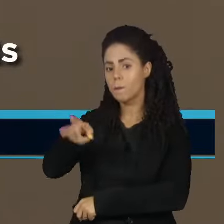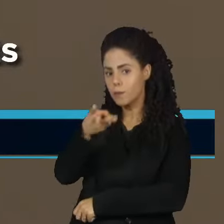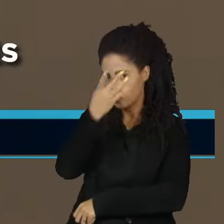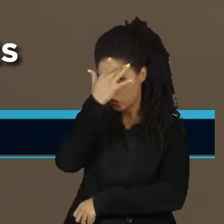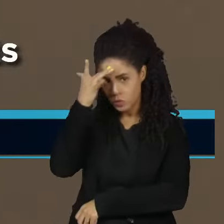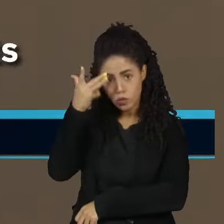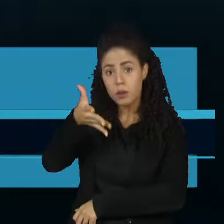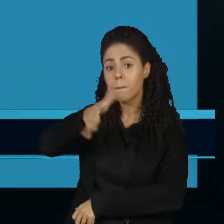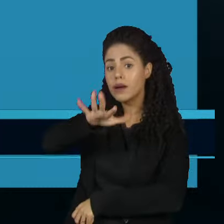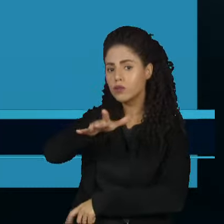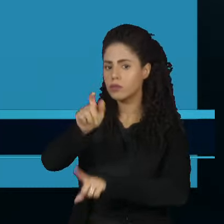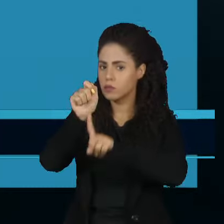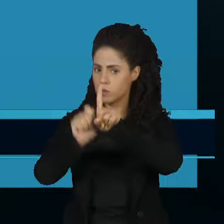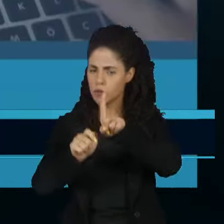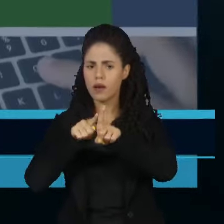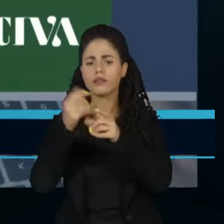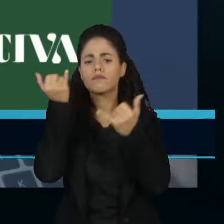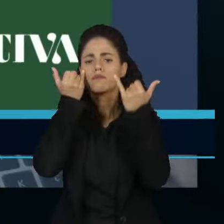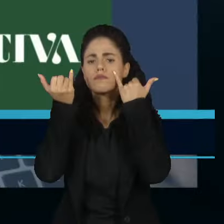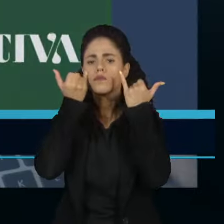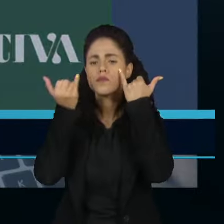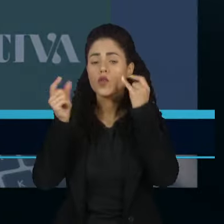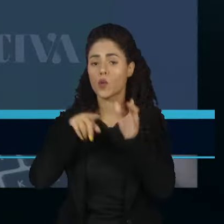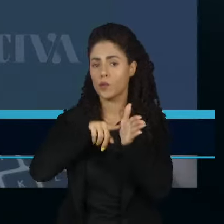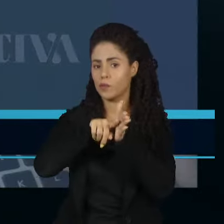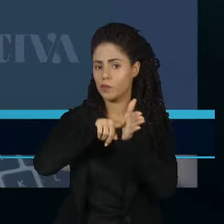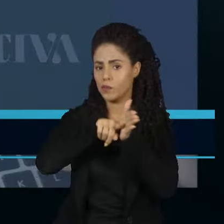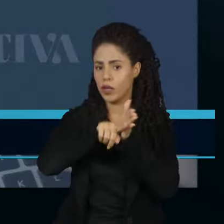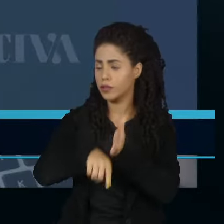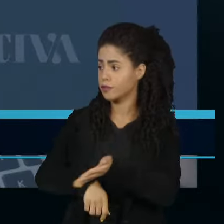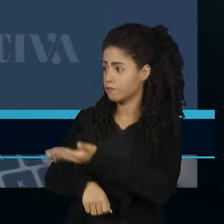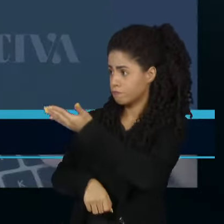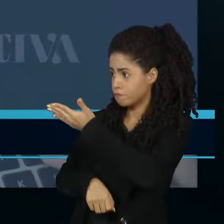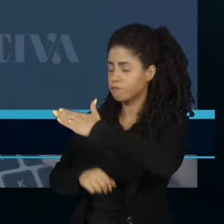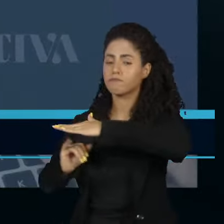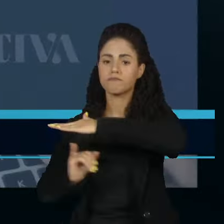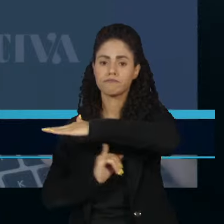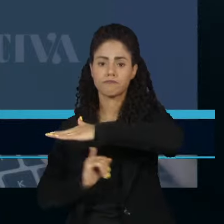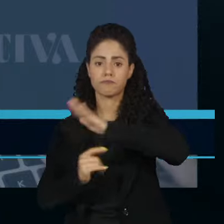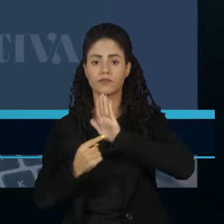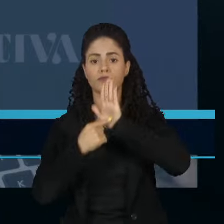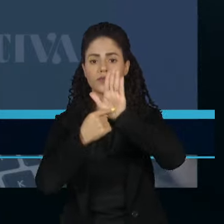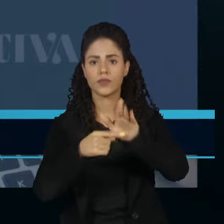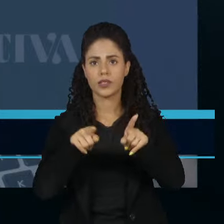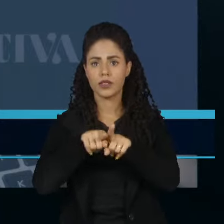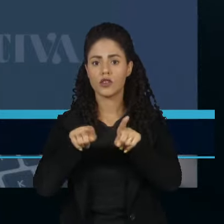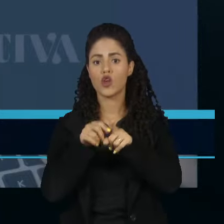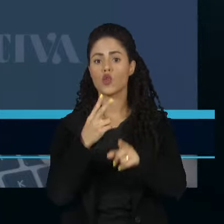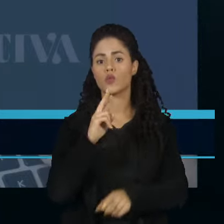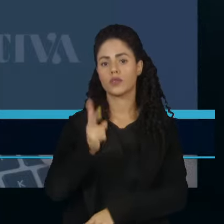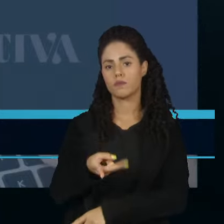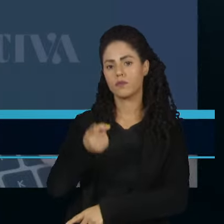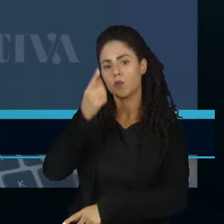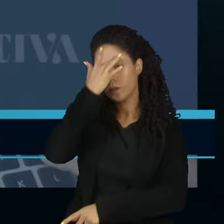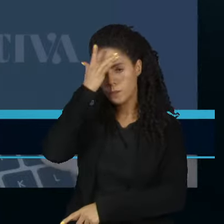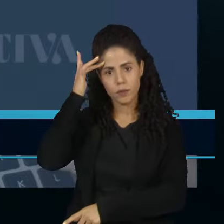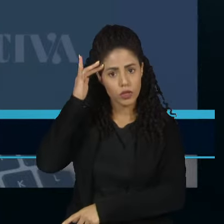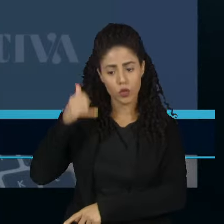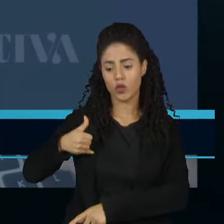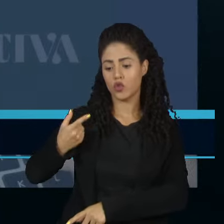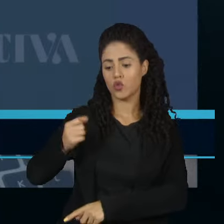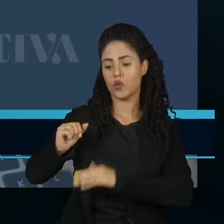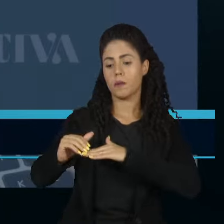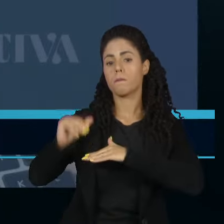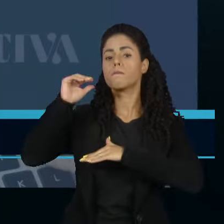de pessoas por mês os dados são de uma pesquisa feita pelo Instituto locomotiva com mais de 2.000 pessoas maiores de